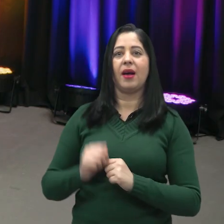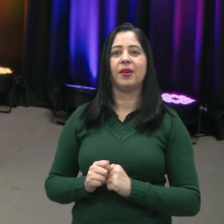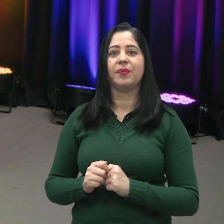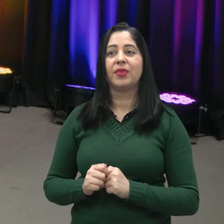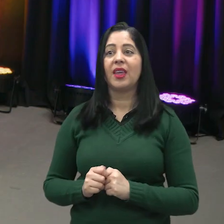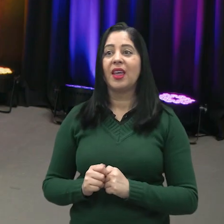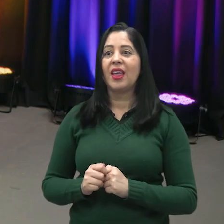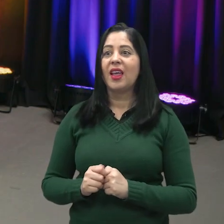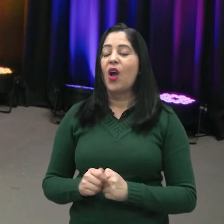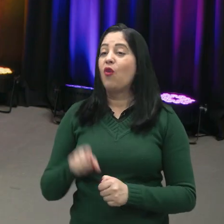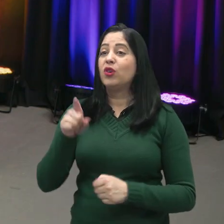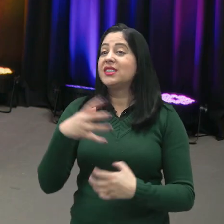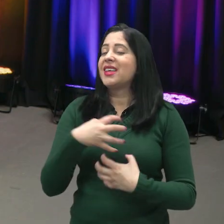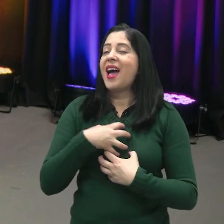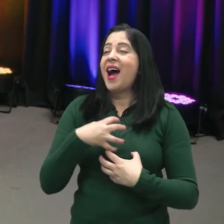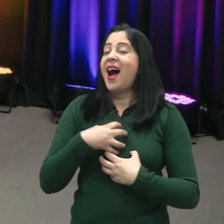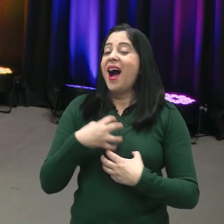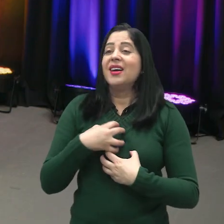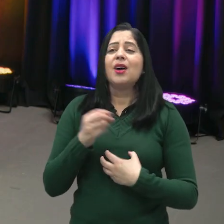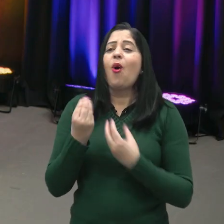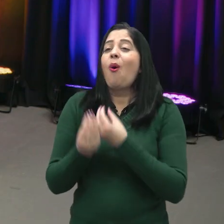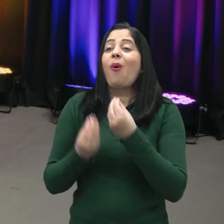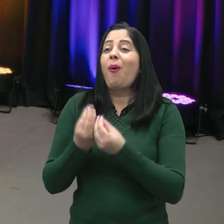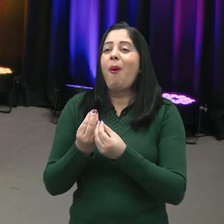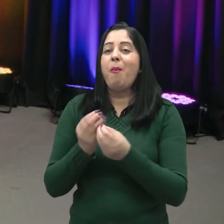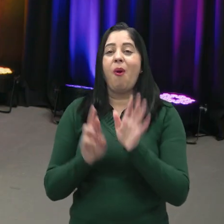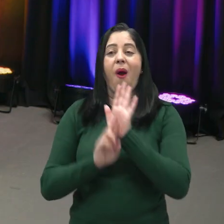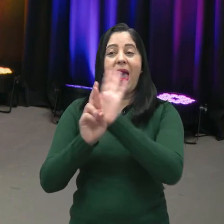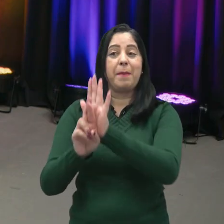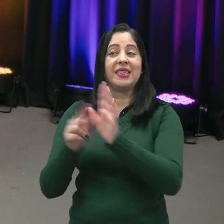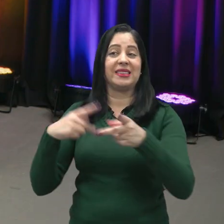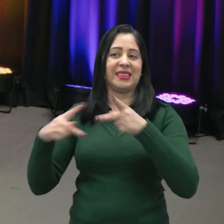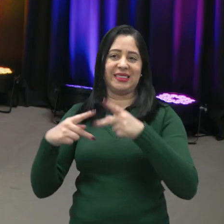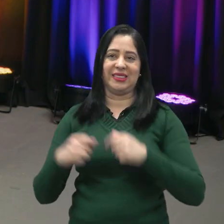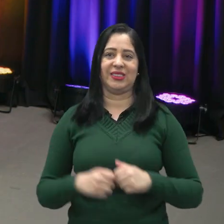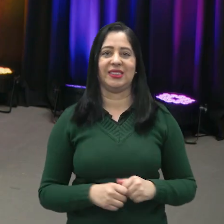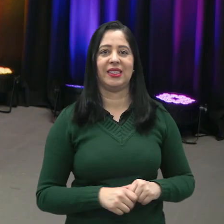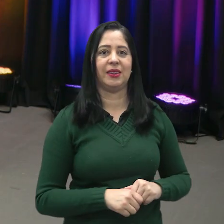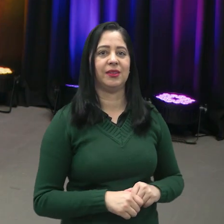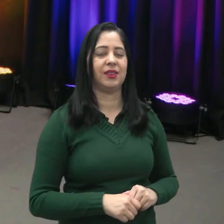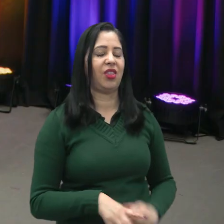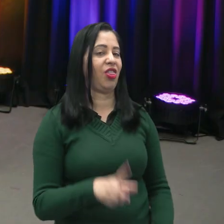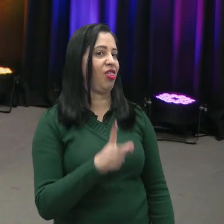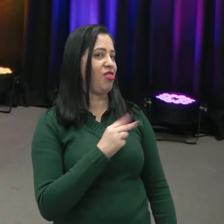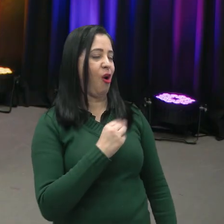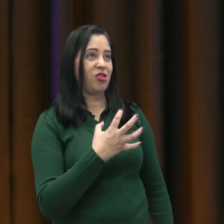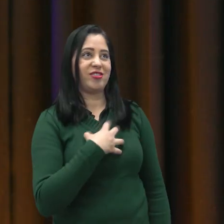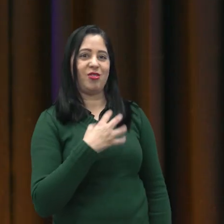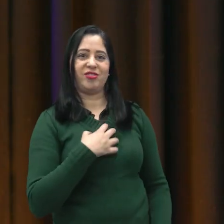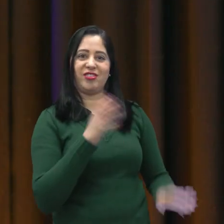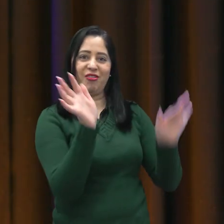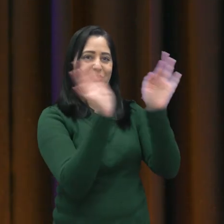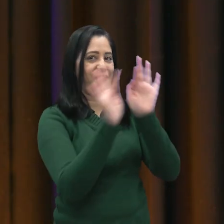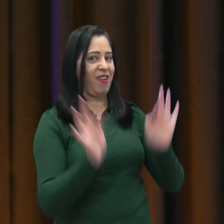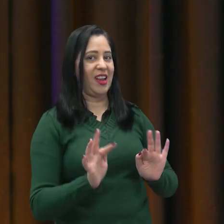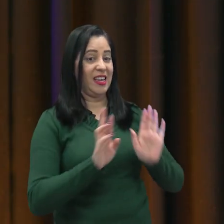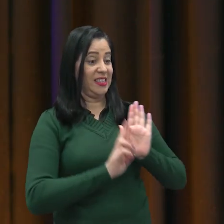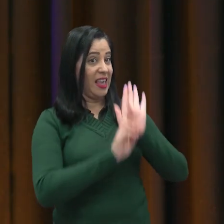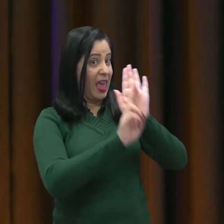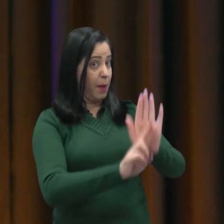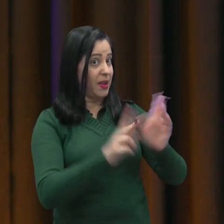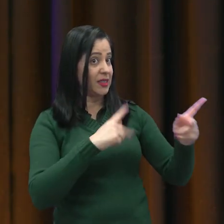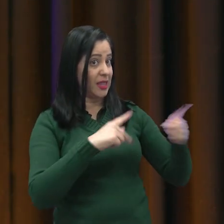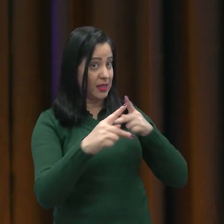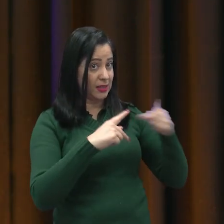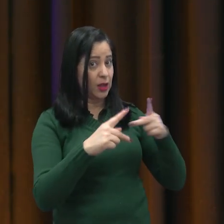você hoje estar representando a cidade nos campeonatos? Para mim é uma satisfação na representação São José,